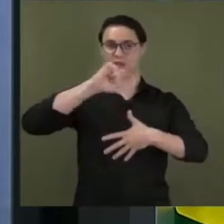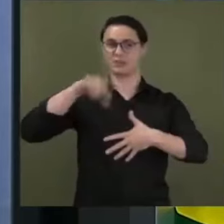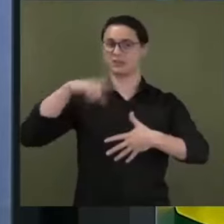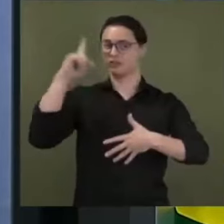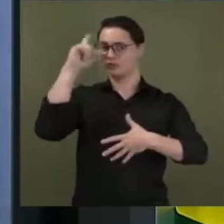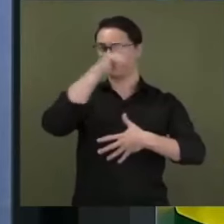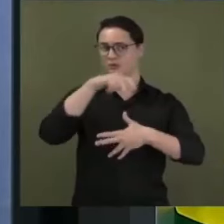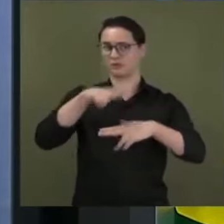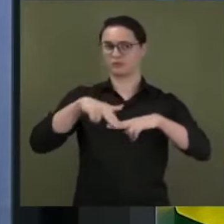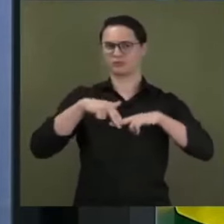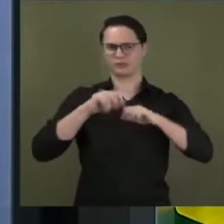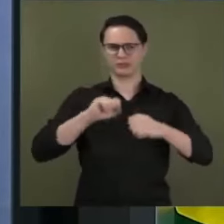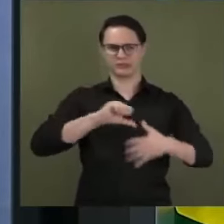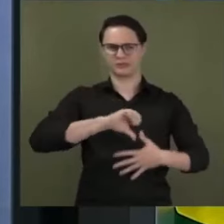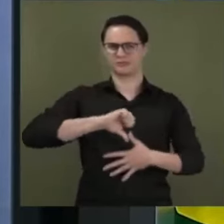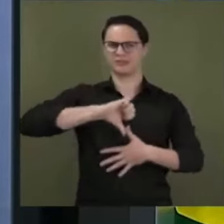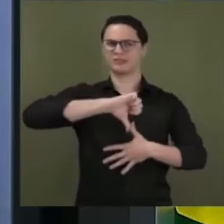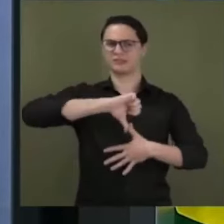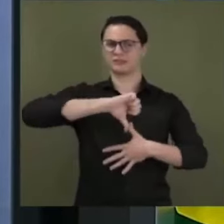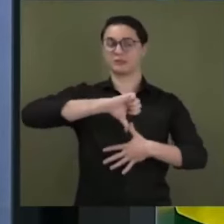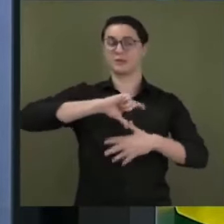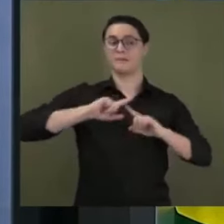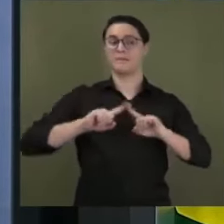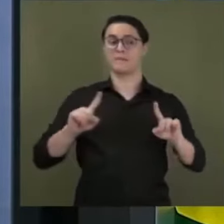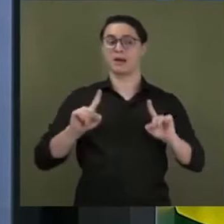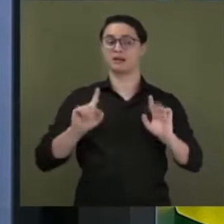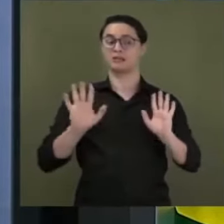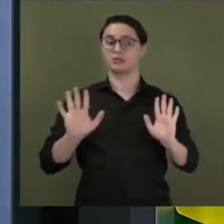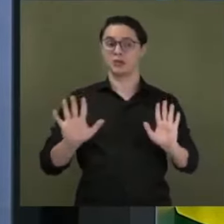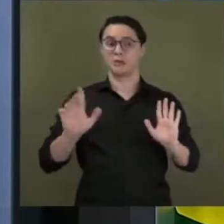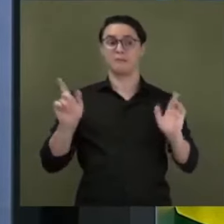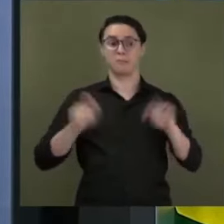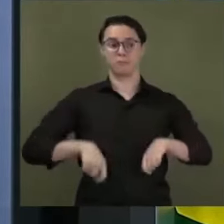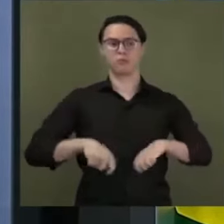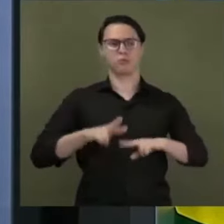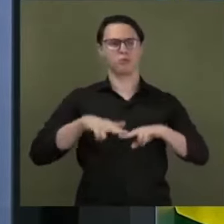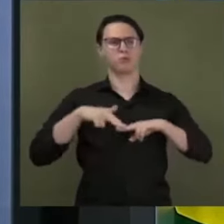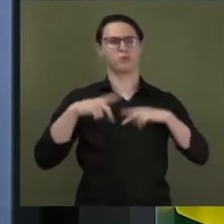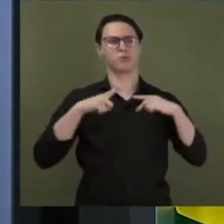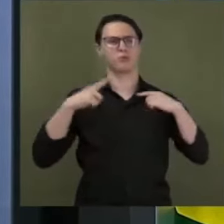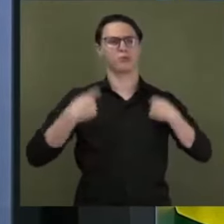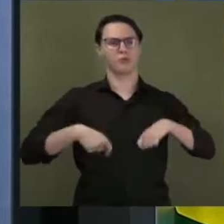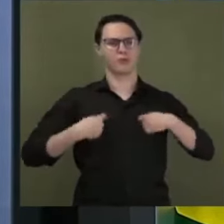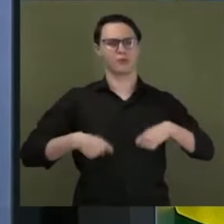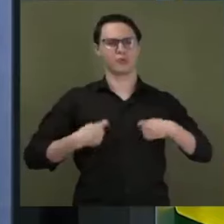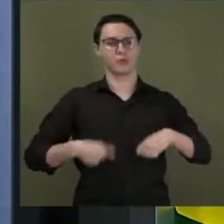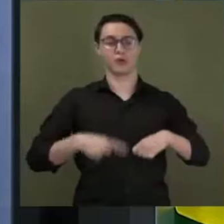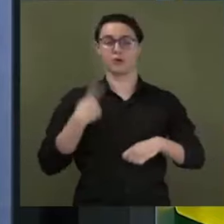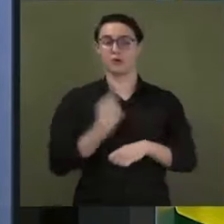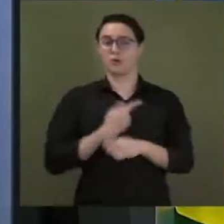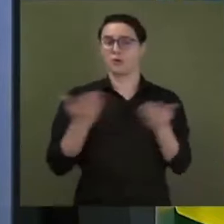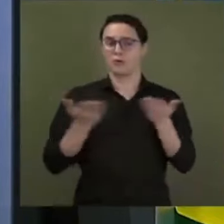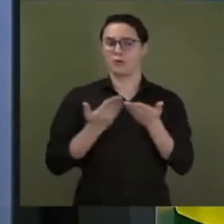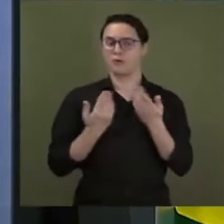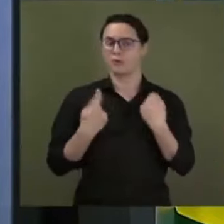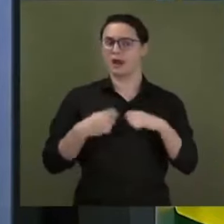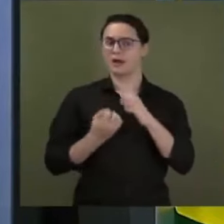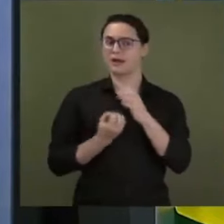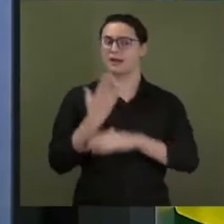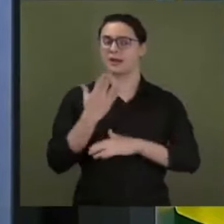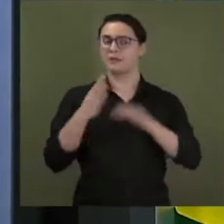situação da América do Sul mas possível pela necessidade porque nós temos que criar uma